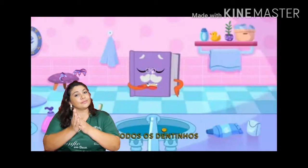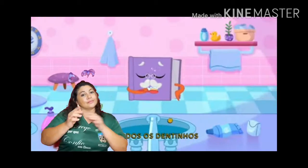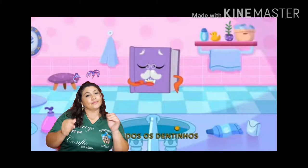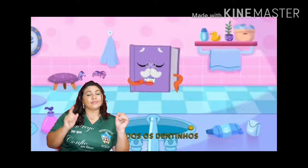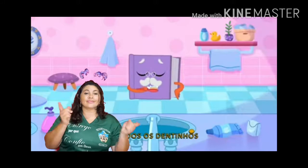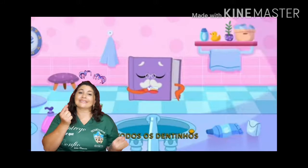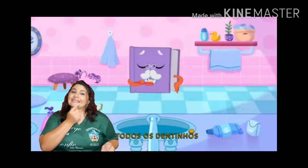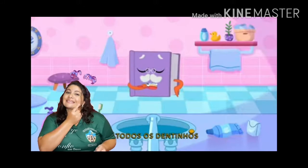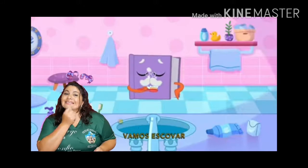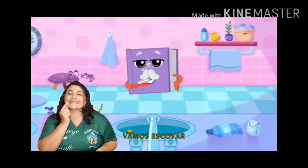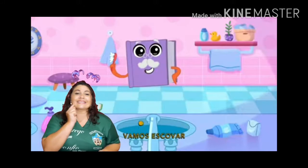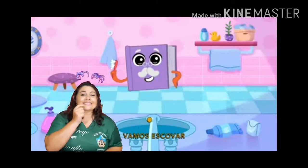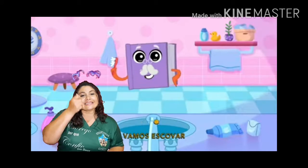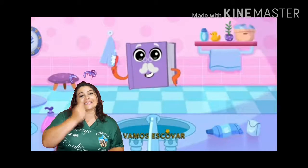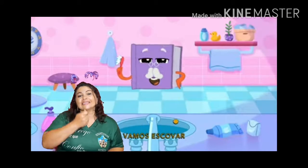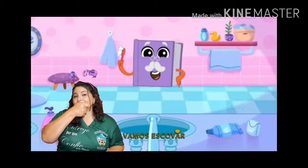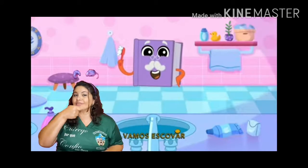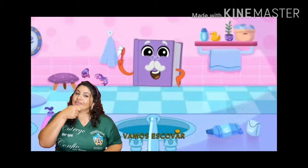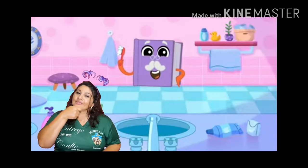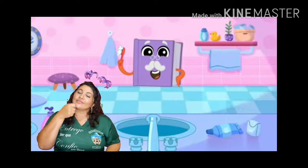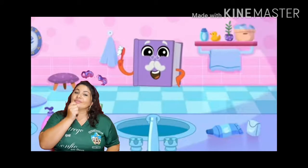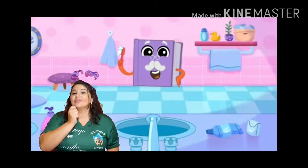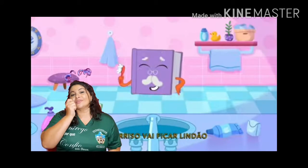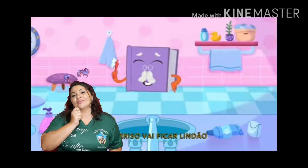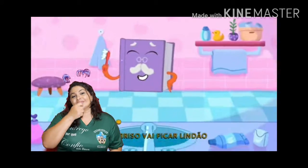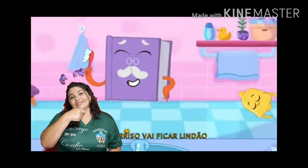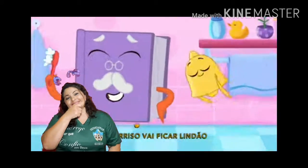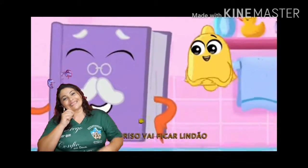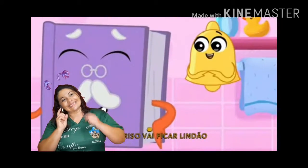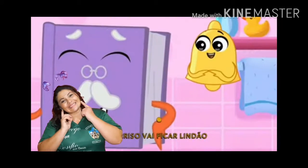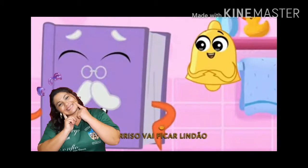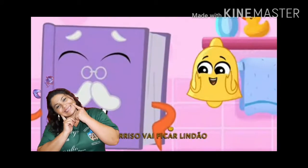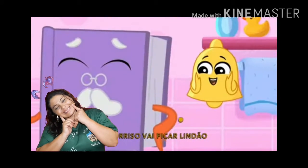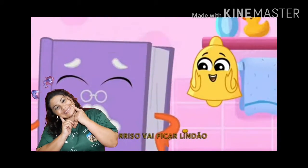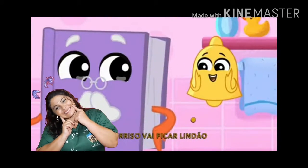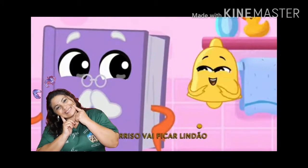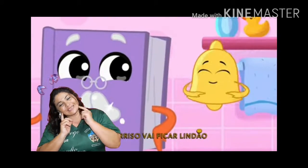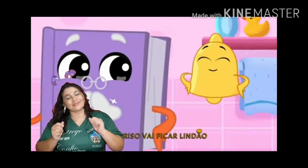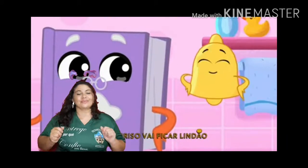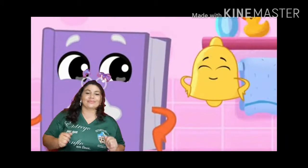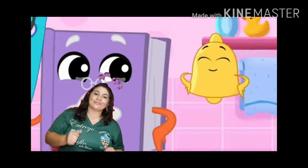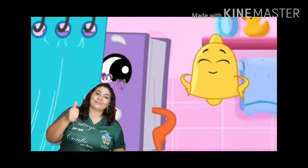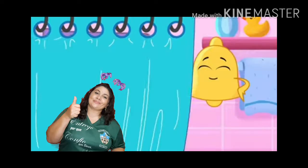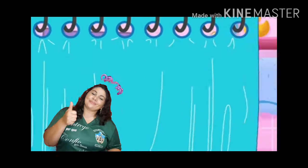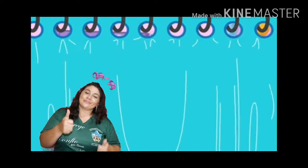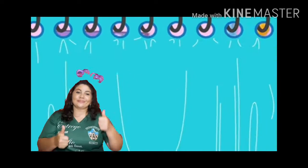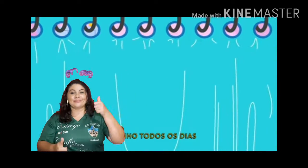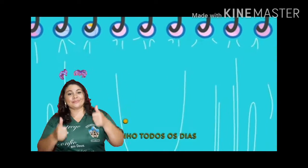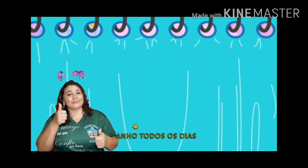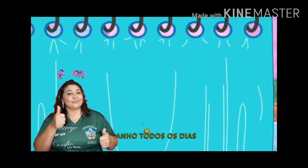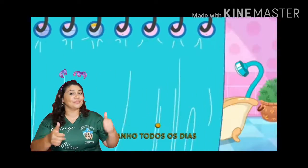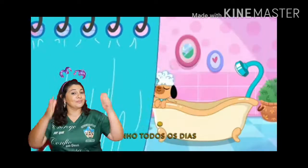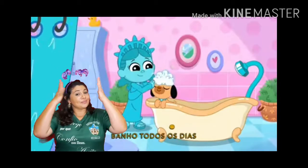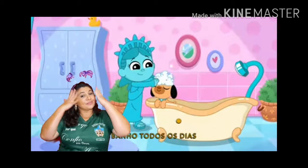os dentinhos vamos escovar. O sorriso vai ficar lindão.